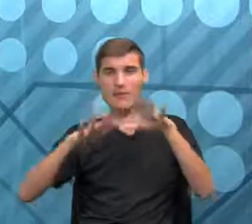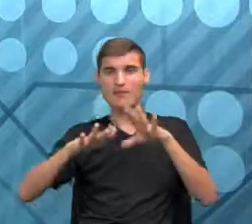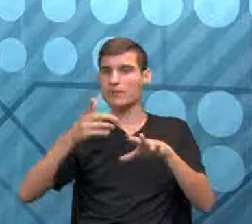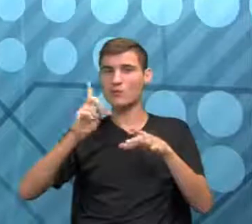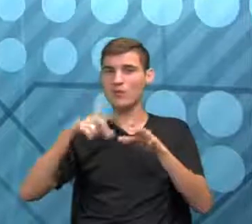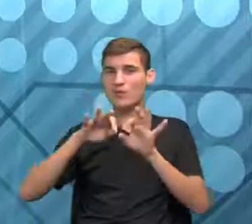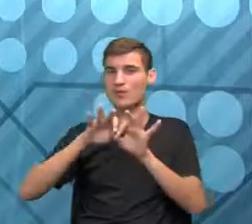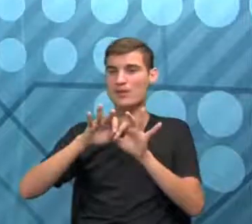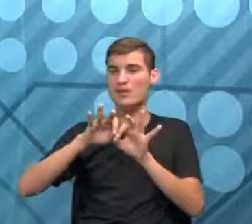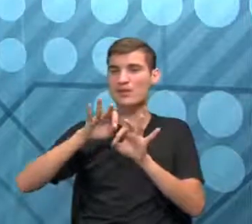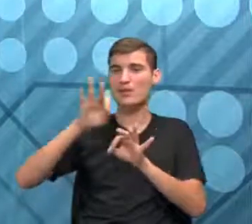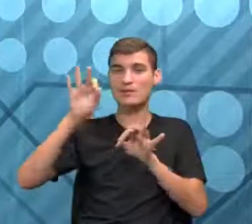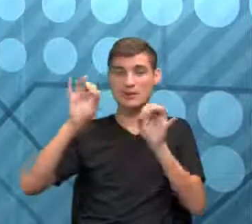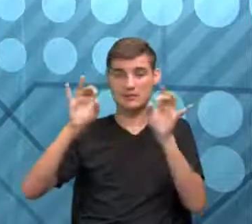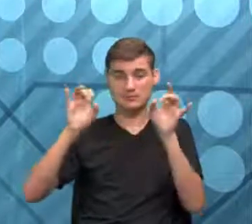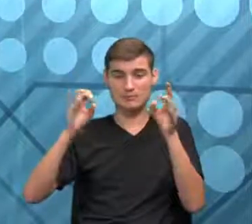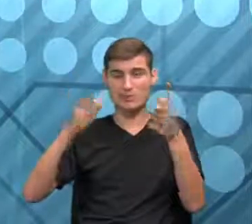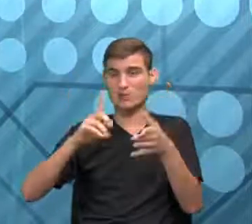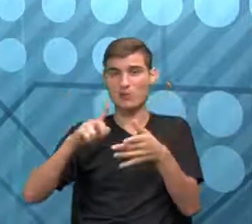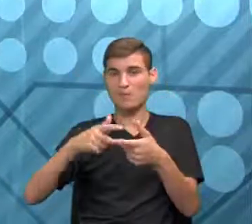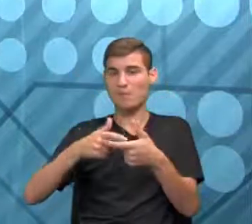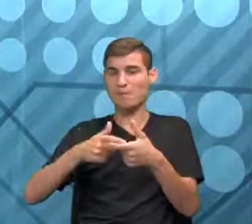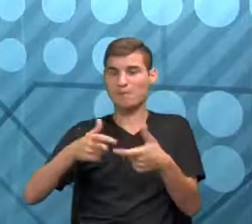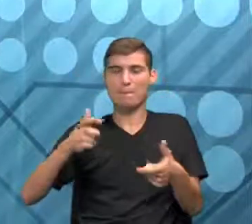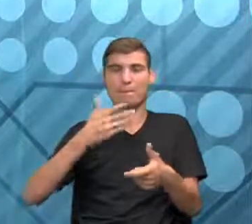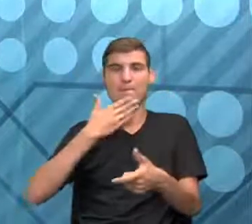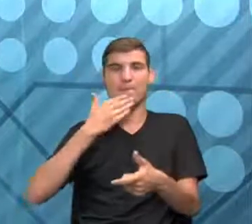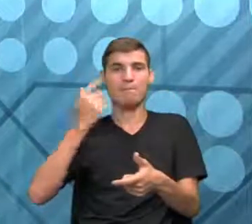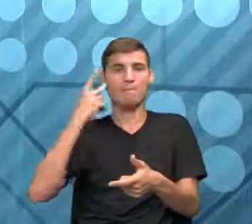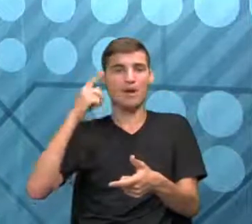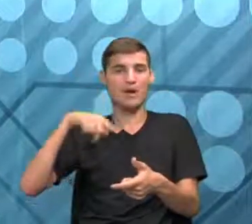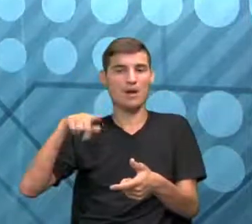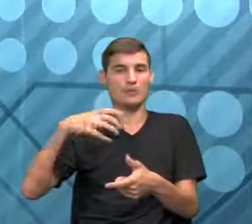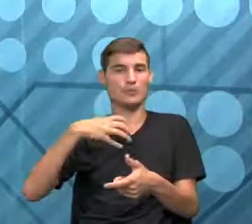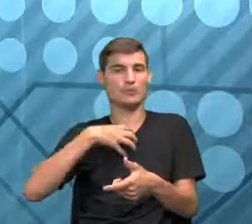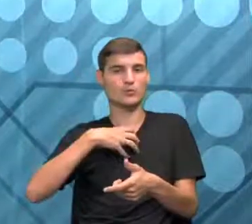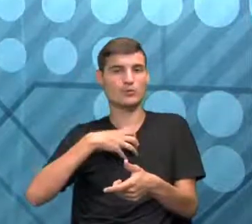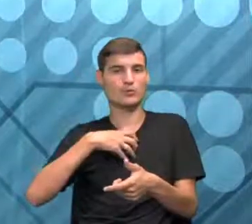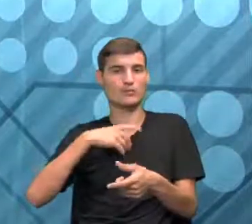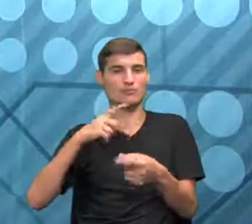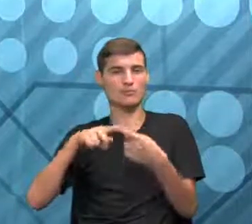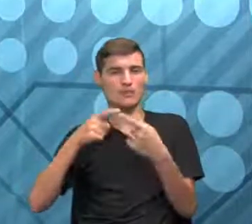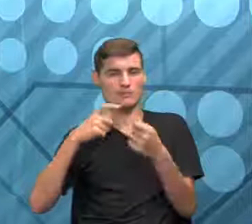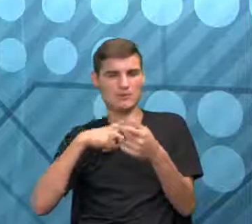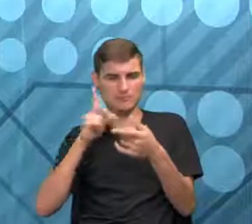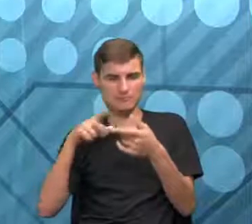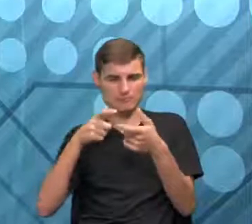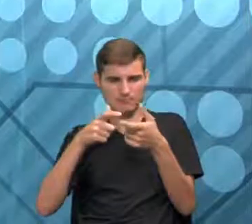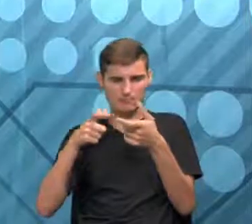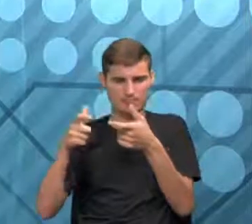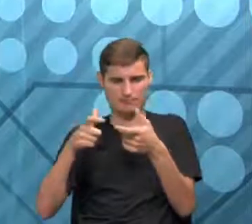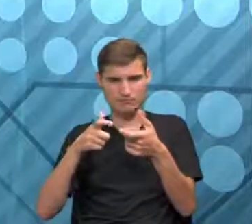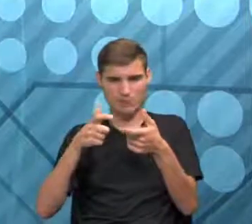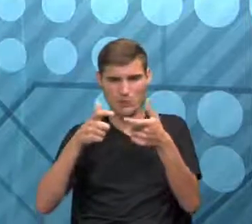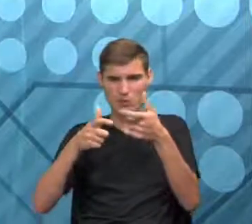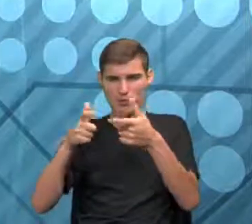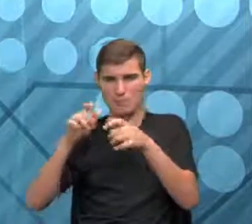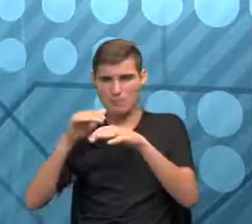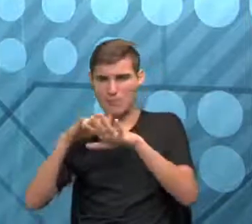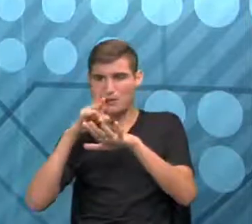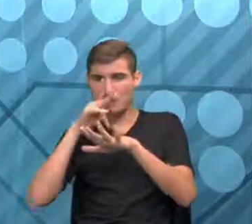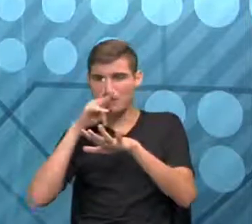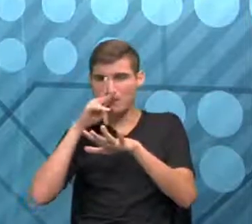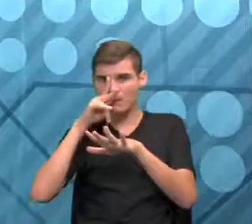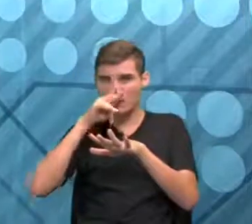do tamanho específico, nem era o melhor tamanho feito para aquela faixa de transmissão. Aí você tinha que achar um lugar com mais intensidade